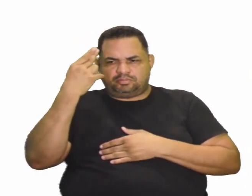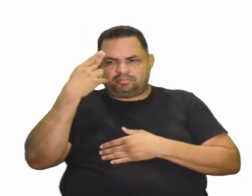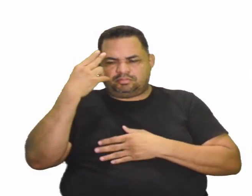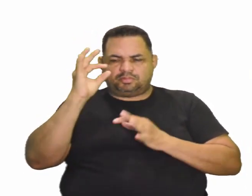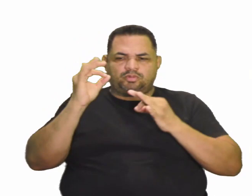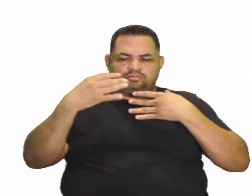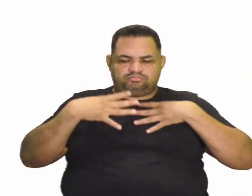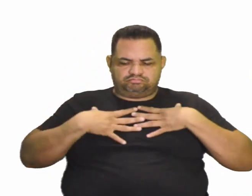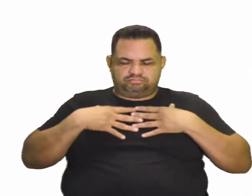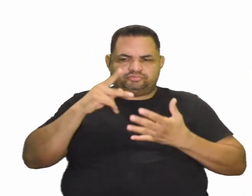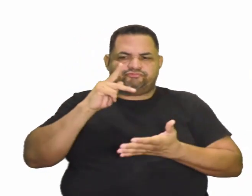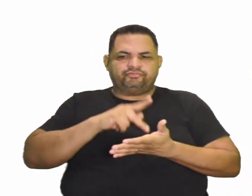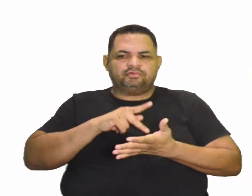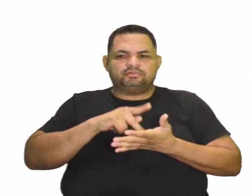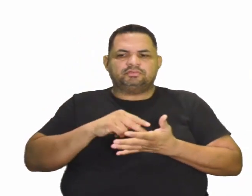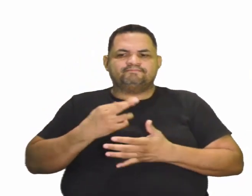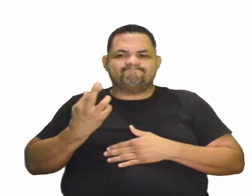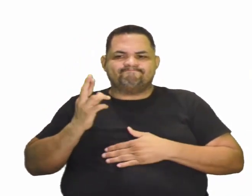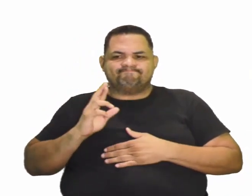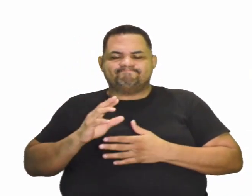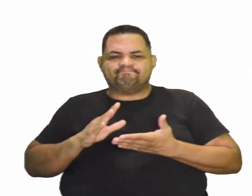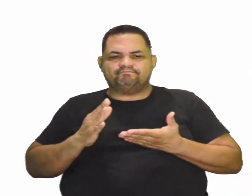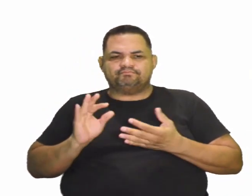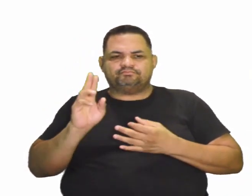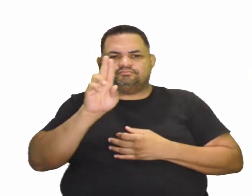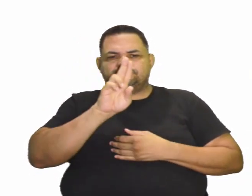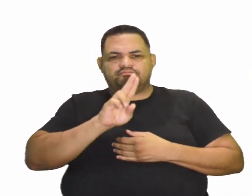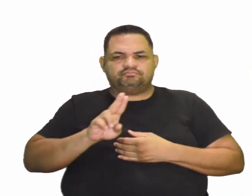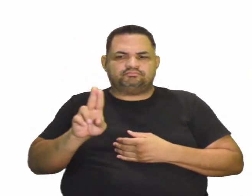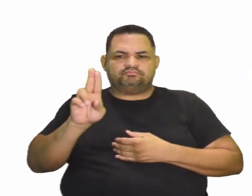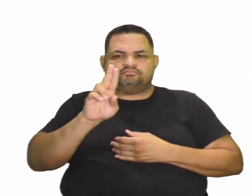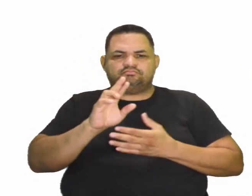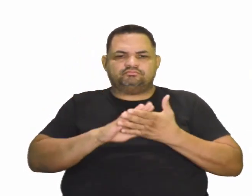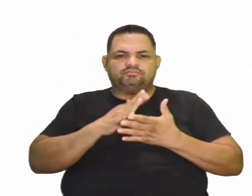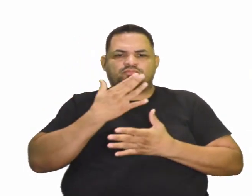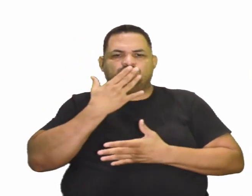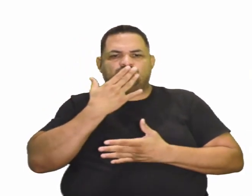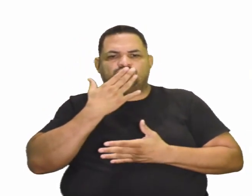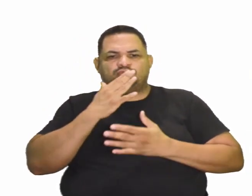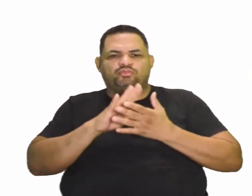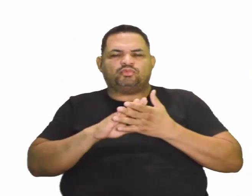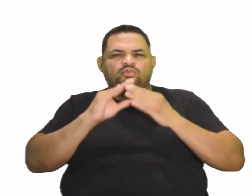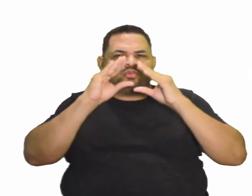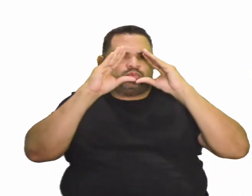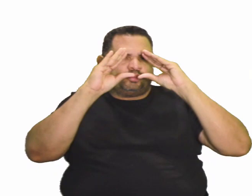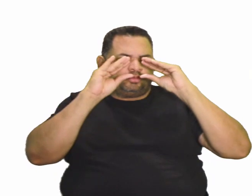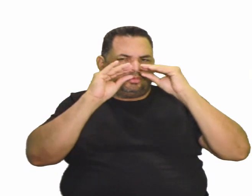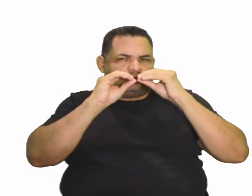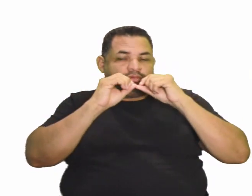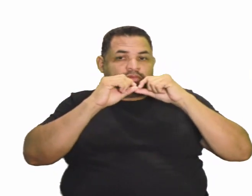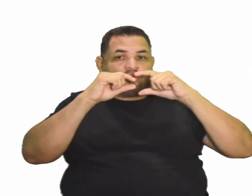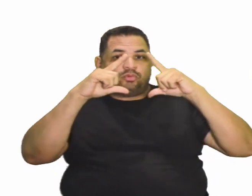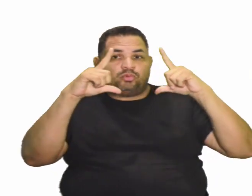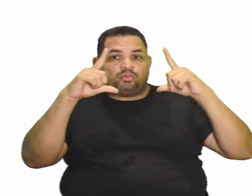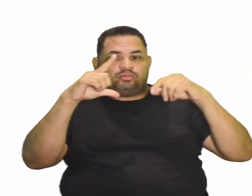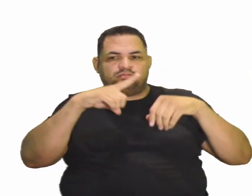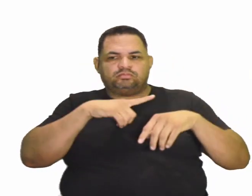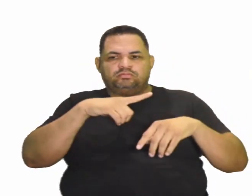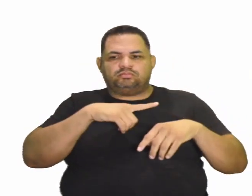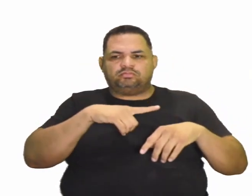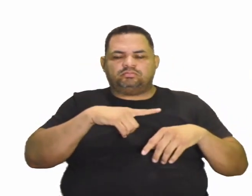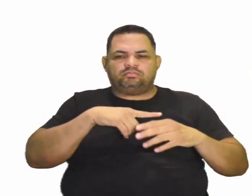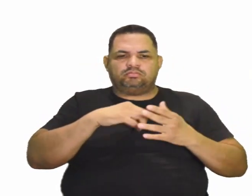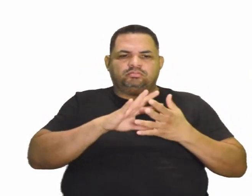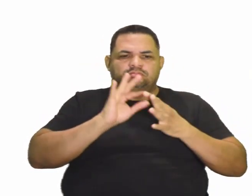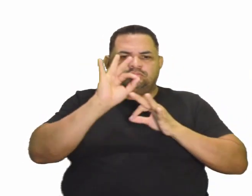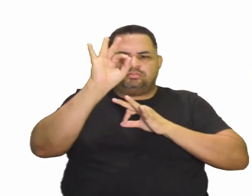são. Então, utilização de muitas cores, claro e escuro. Ele já traz aí as